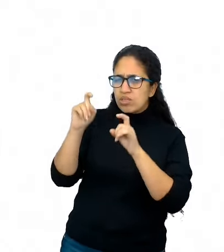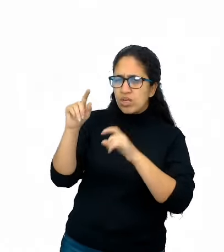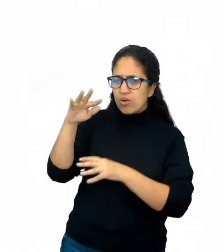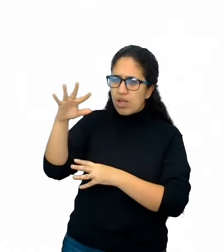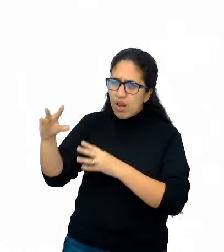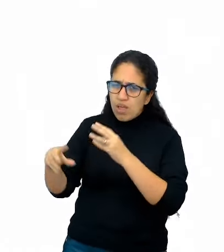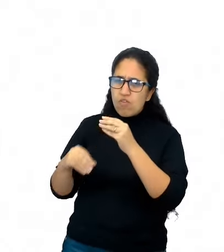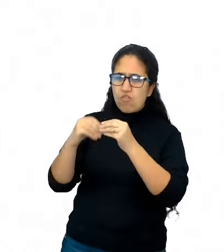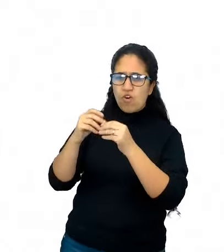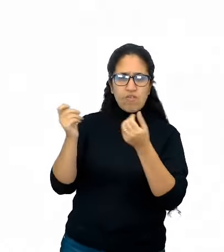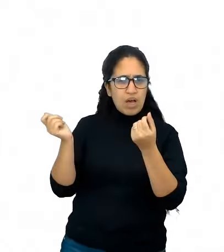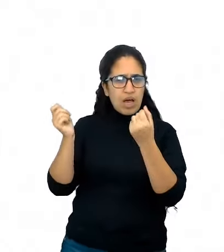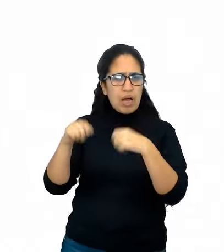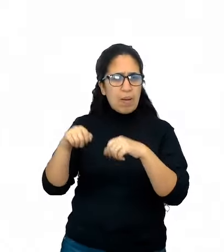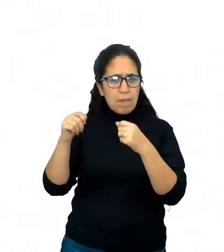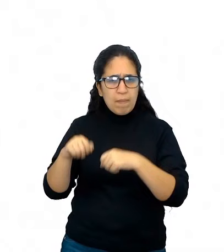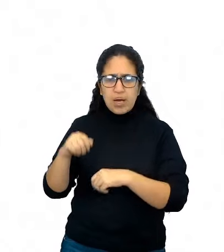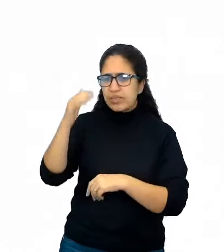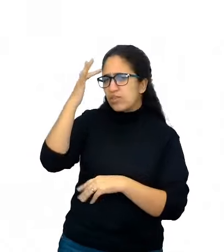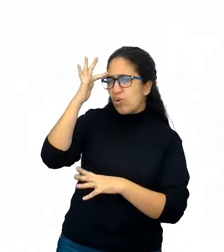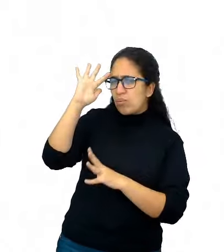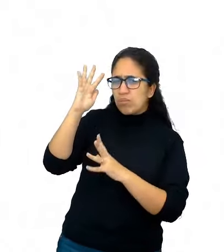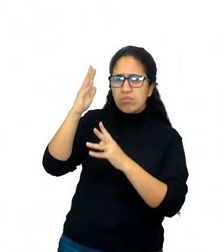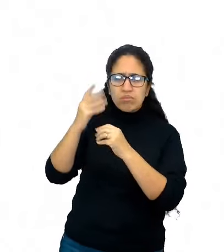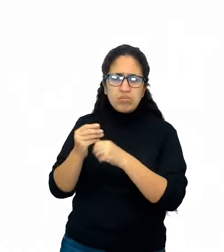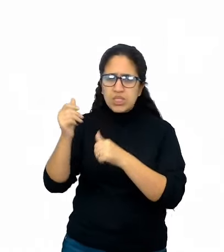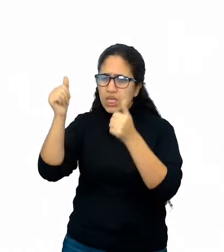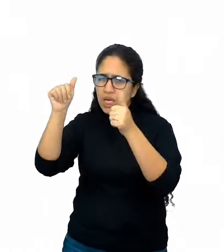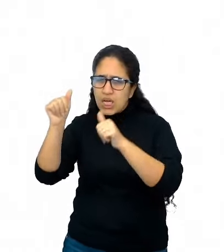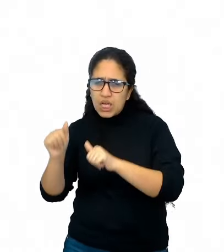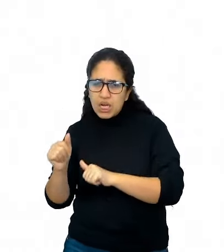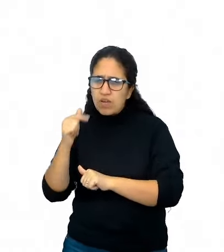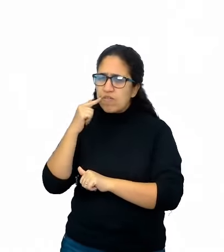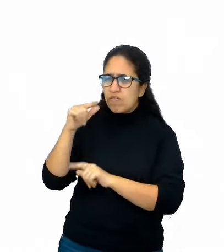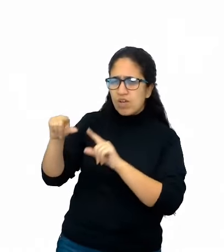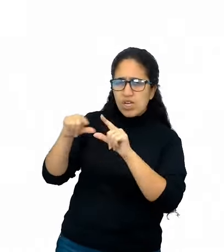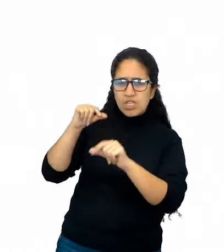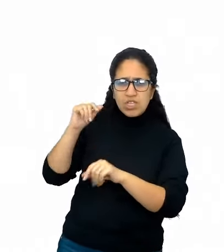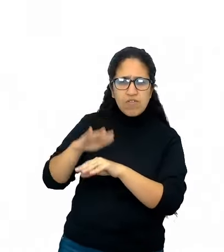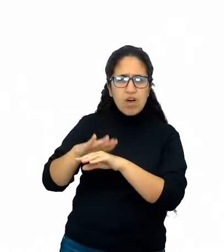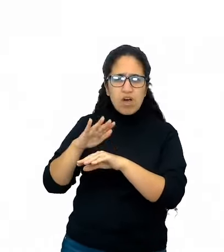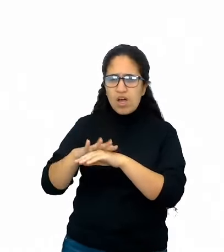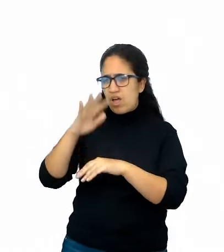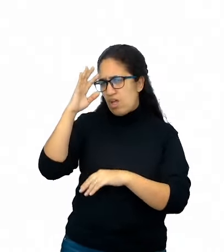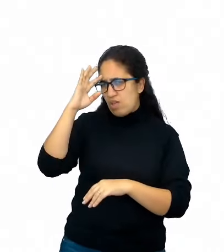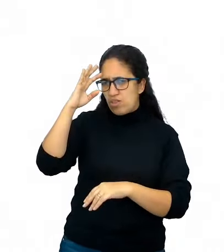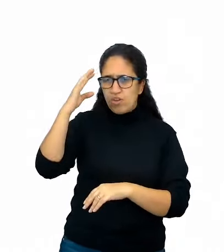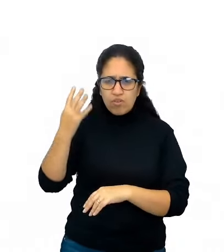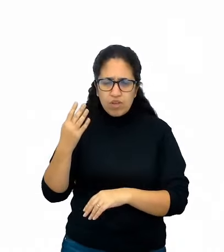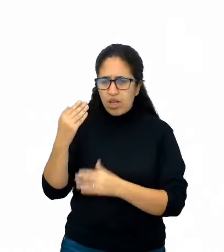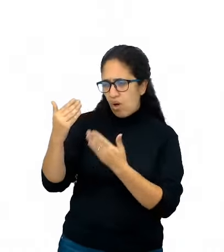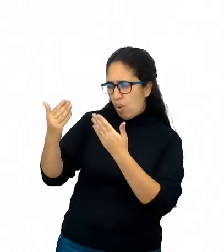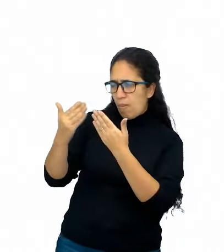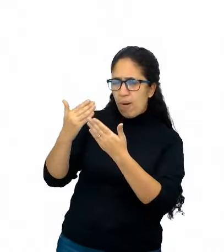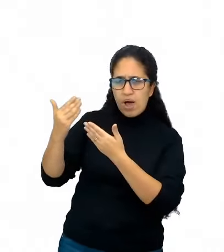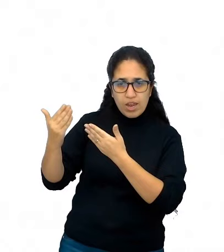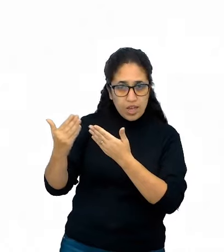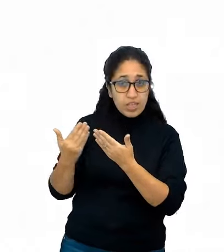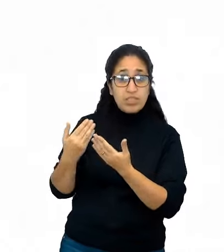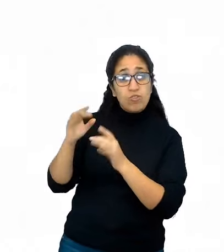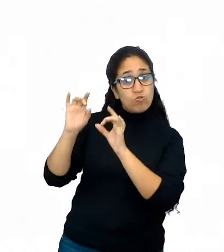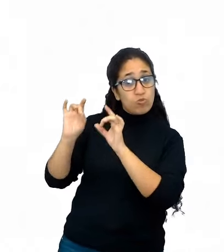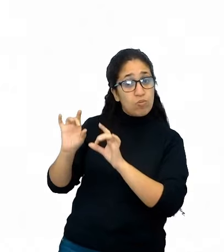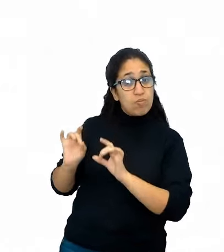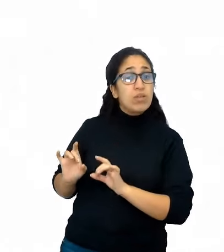envolve as capacidades de compreender, analisar, definir, modelar, resolver, comparar e